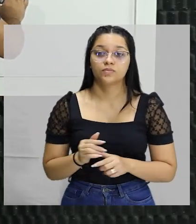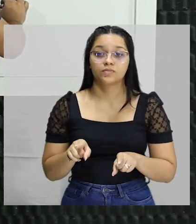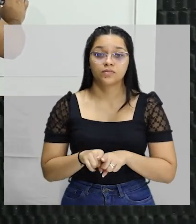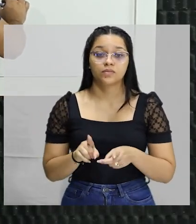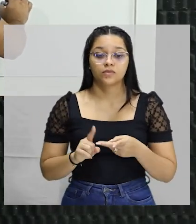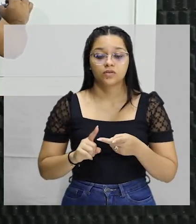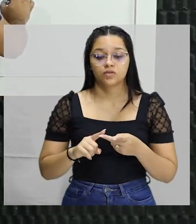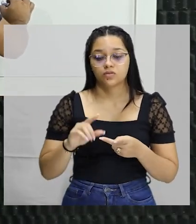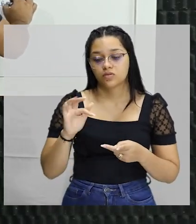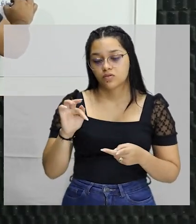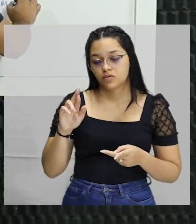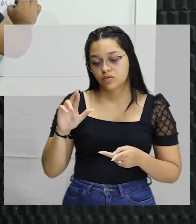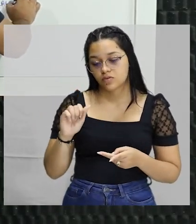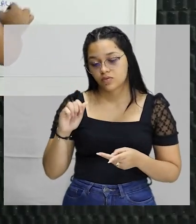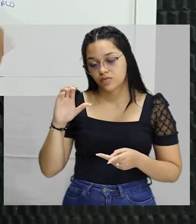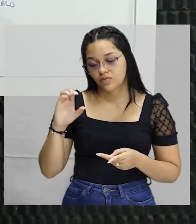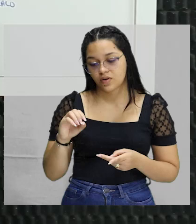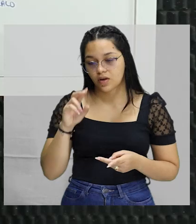som fraco,